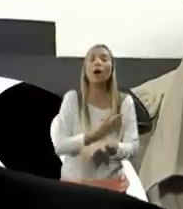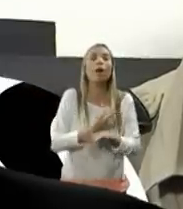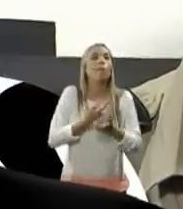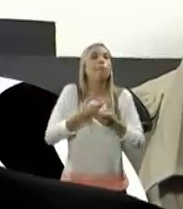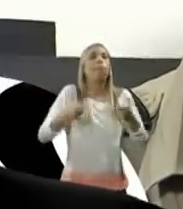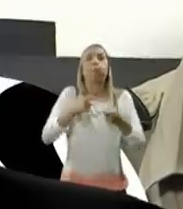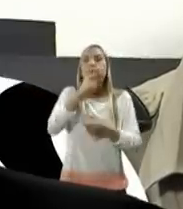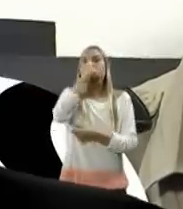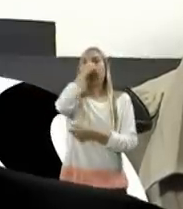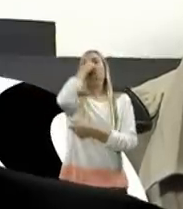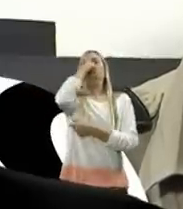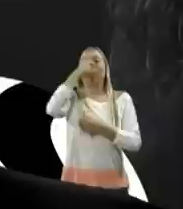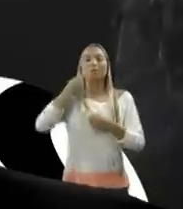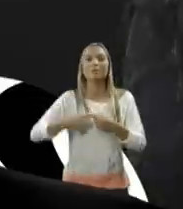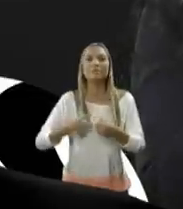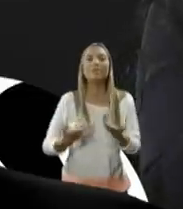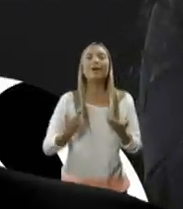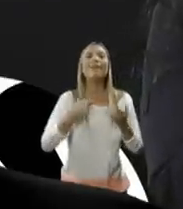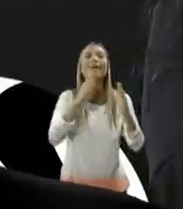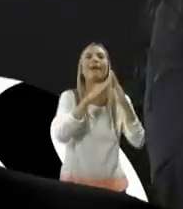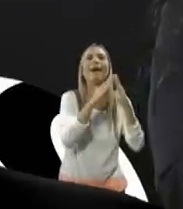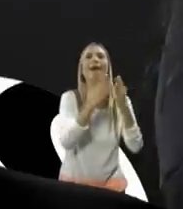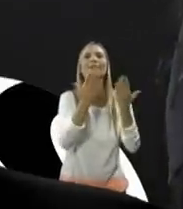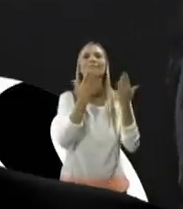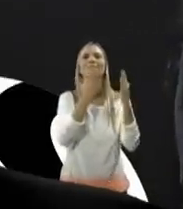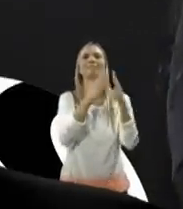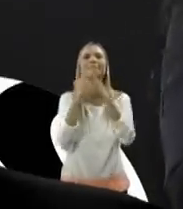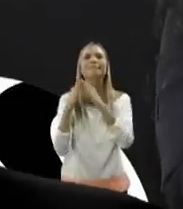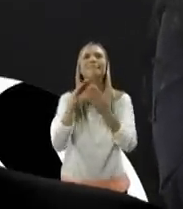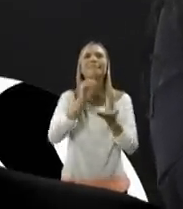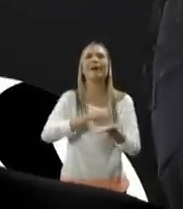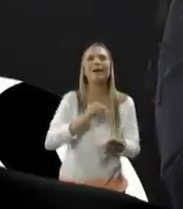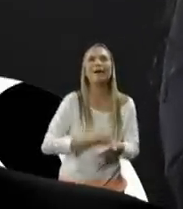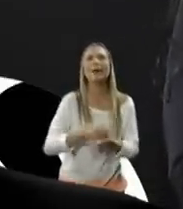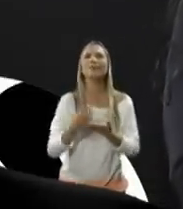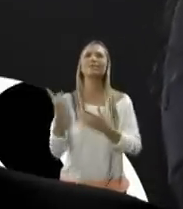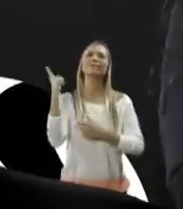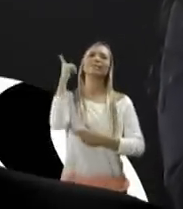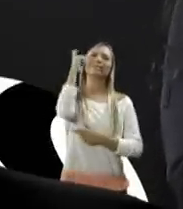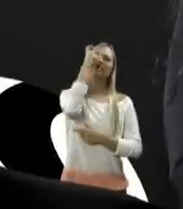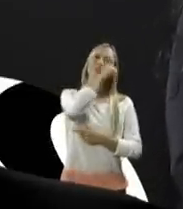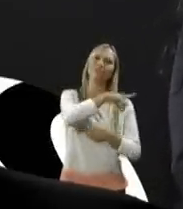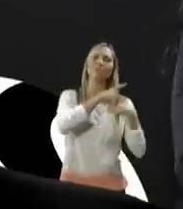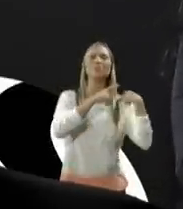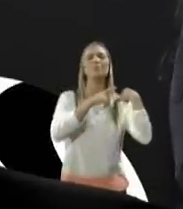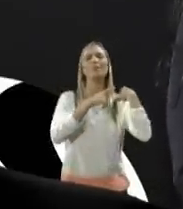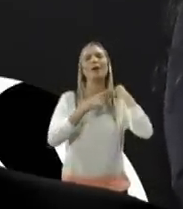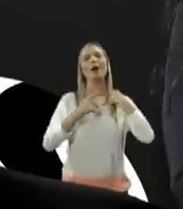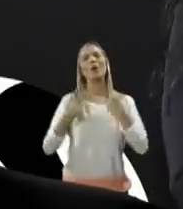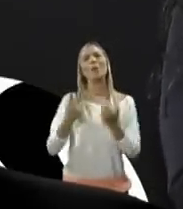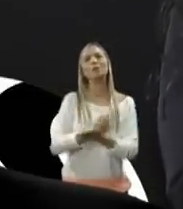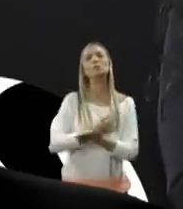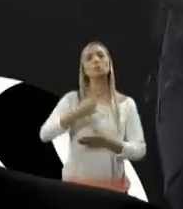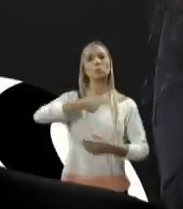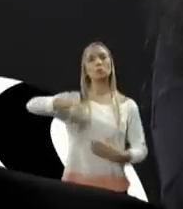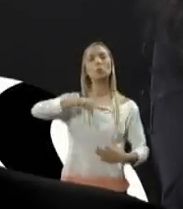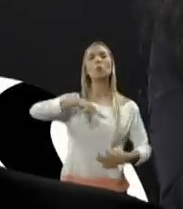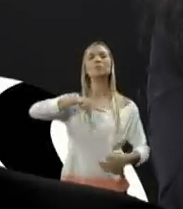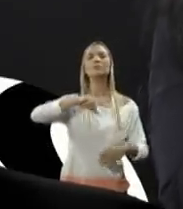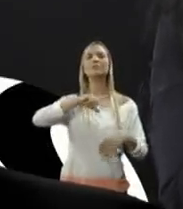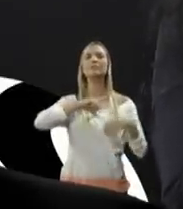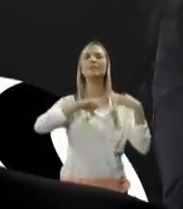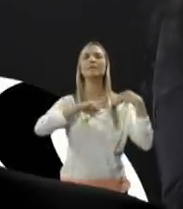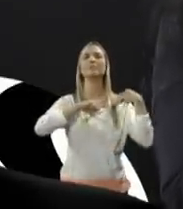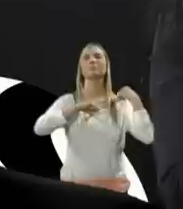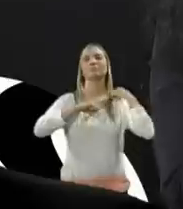habitação conseguiram responder a essa demanda. Nesse sentido, nós temos, então, a formação